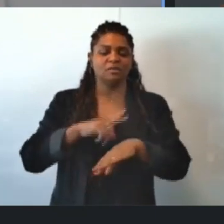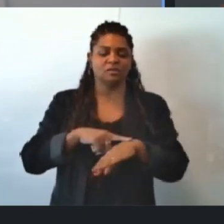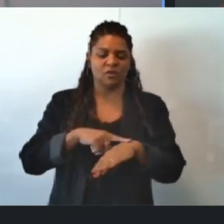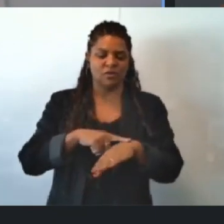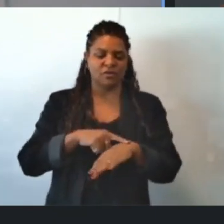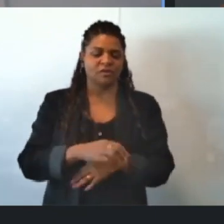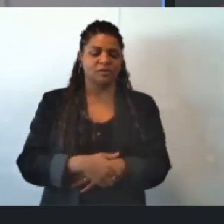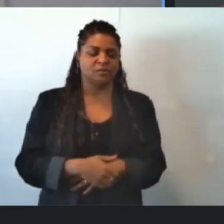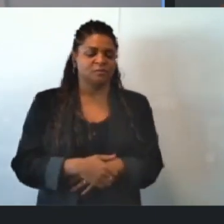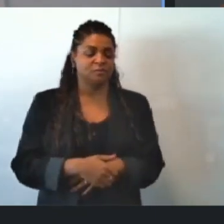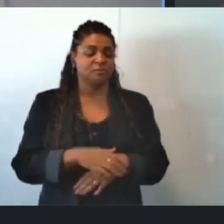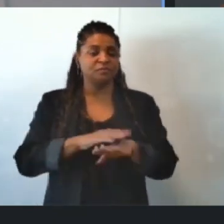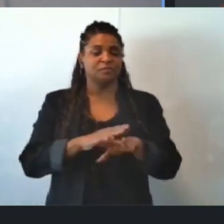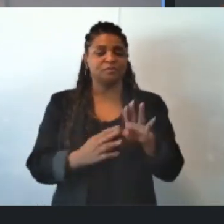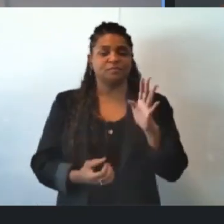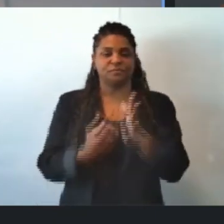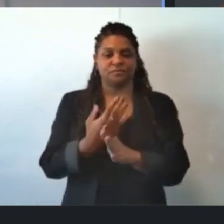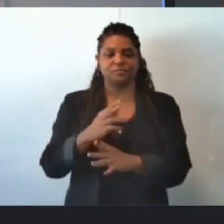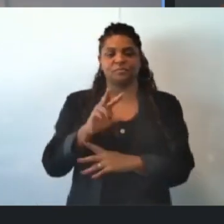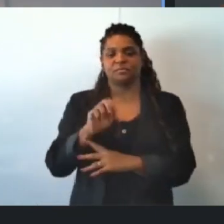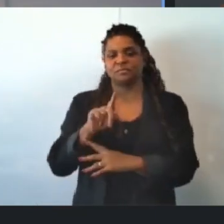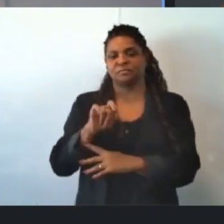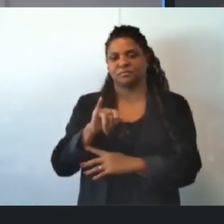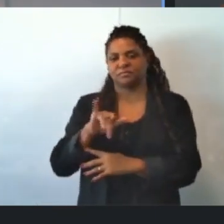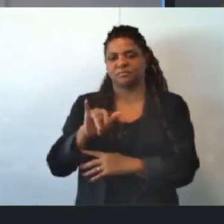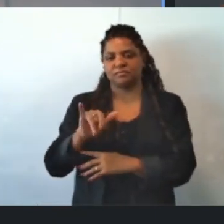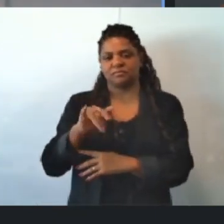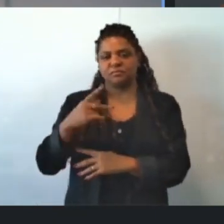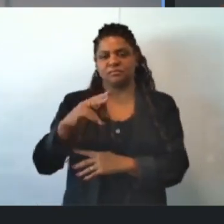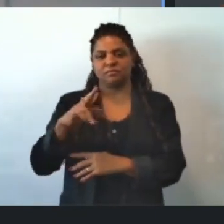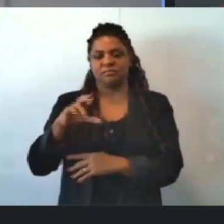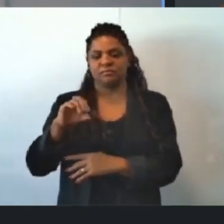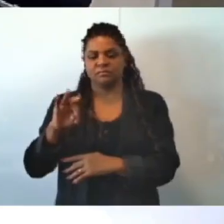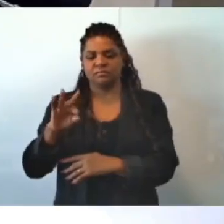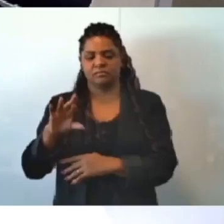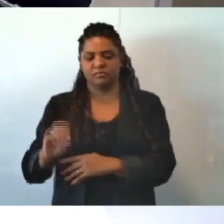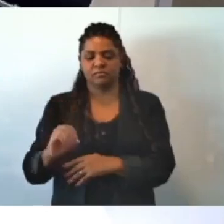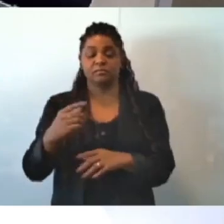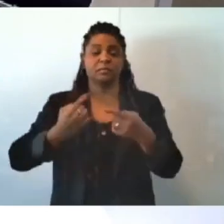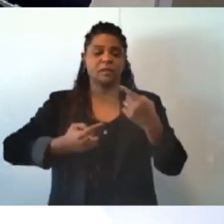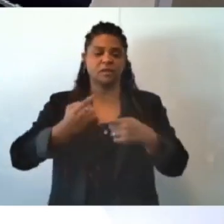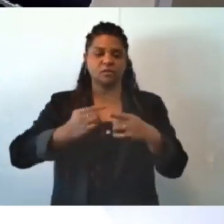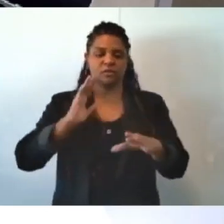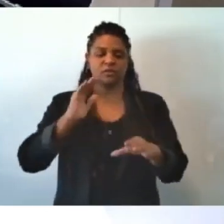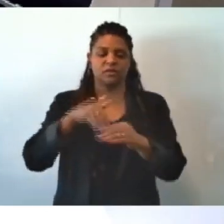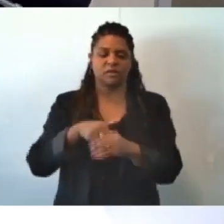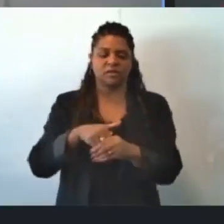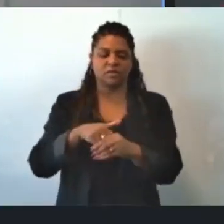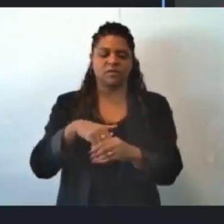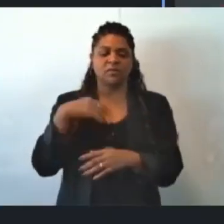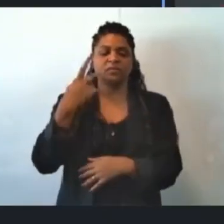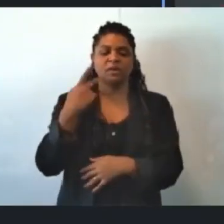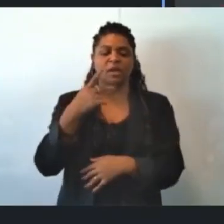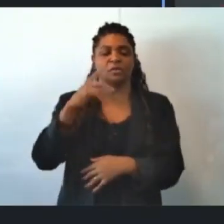Autoria, vereador Vanderlei Porto. Em discussão. Em votação, com voto, vereador Preto. De acordo. Henrique Braga. De acordo. Miltinho